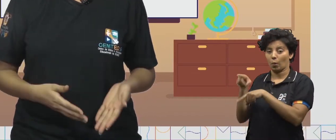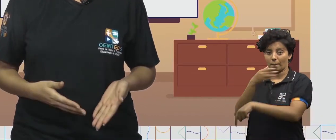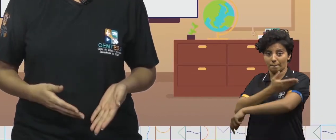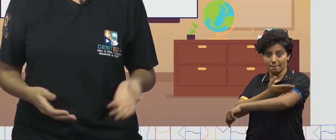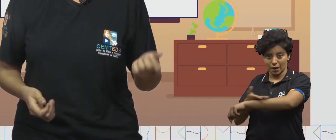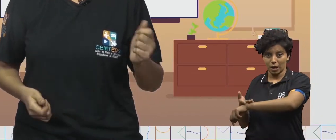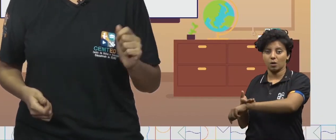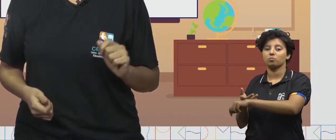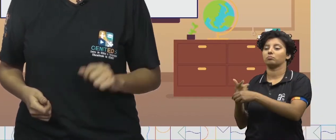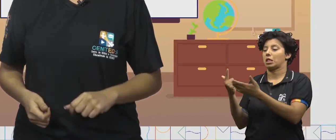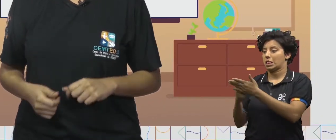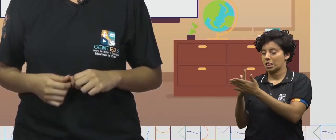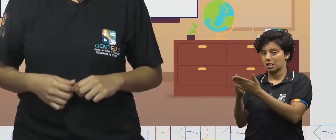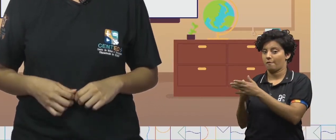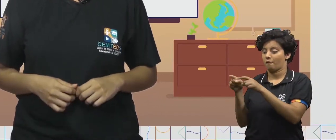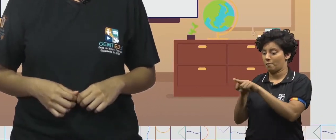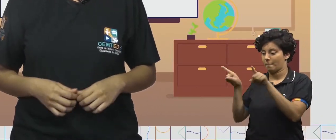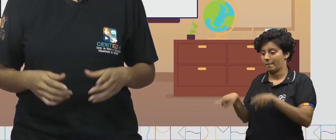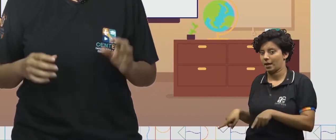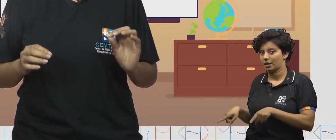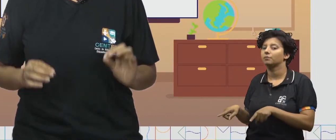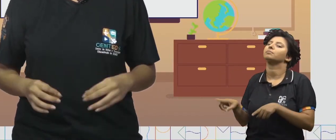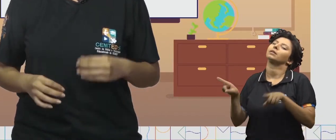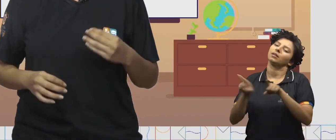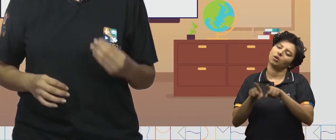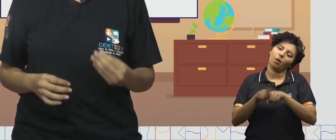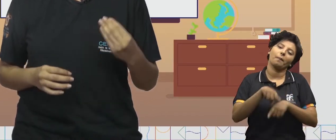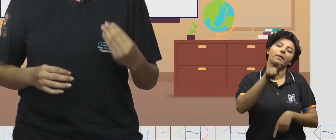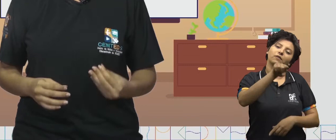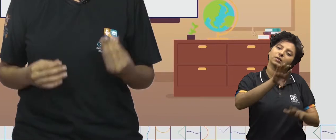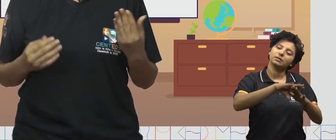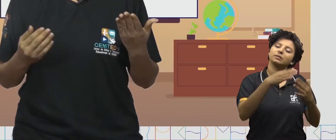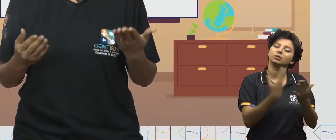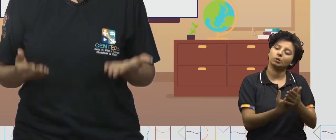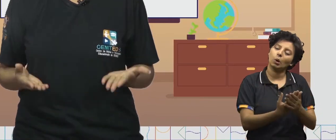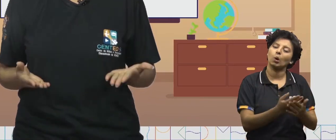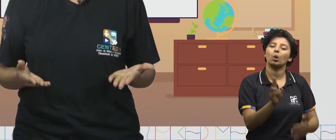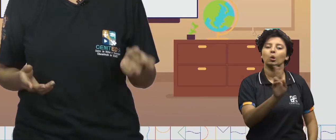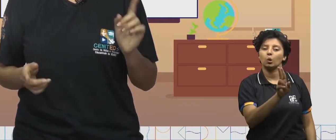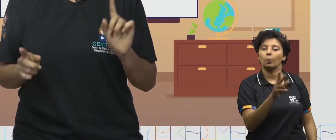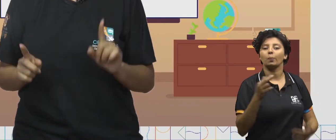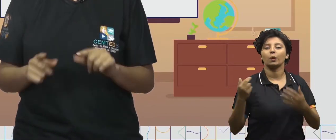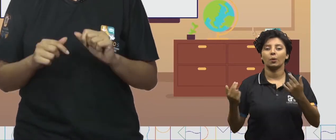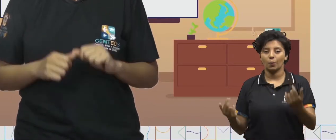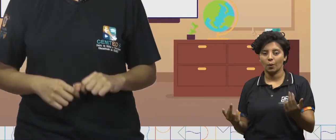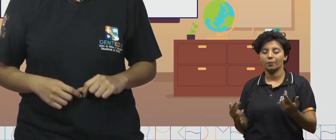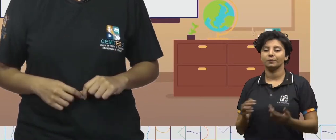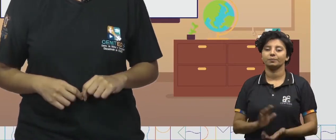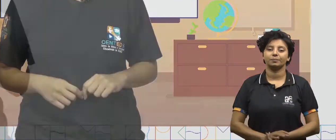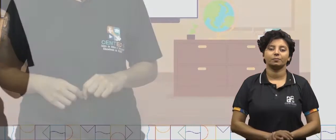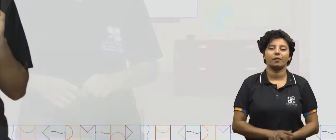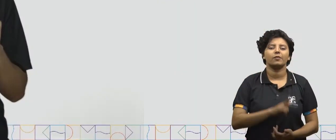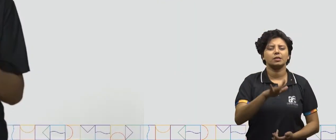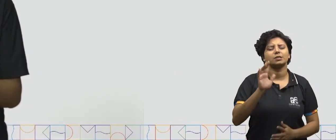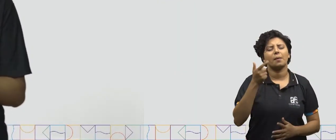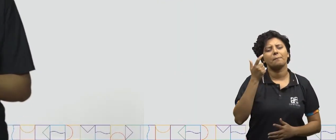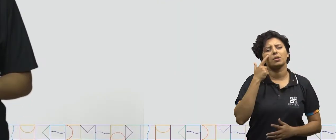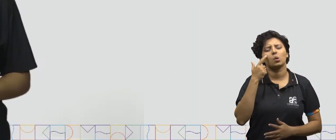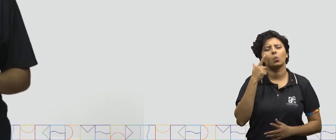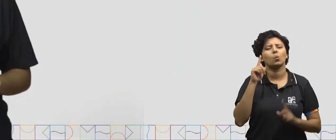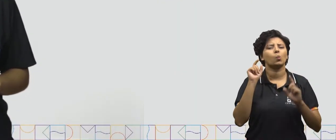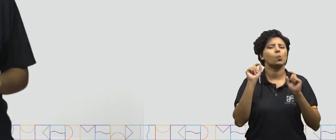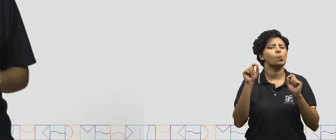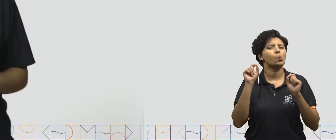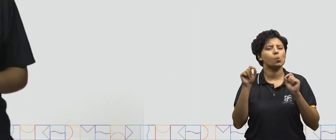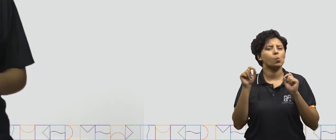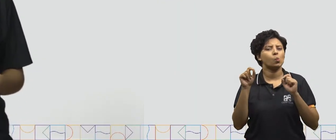os livros e as mesas onde estou possuem o mesmo nome para você, em sua sala de aula. Você já parou